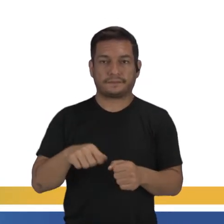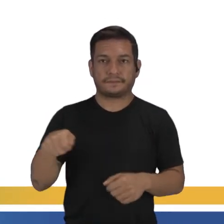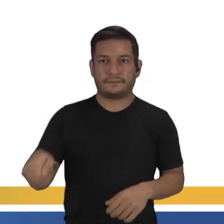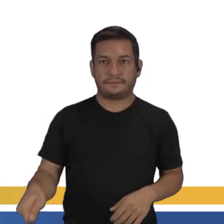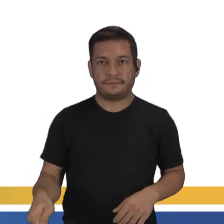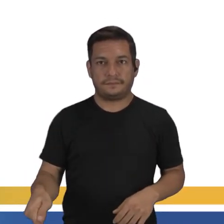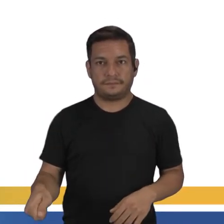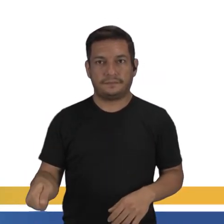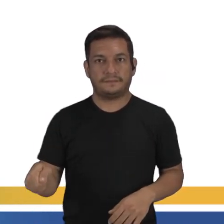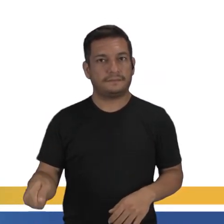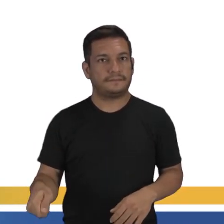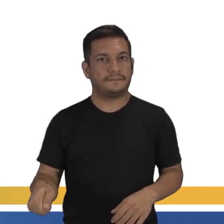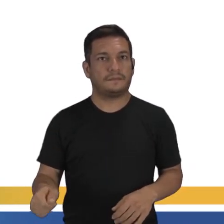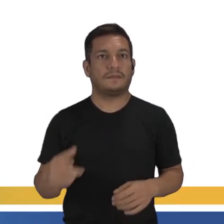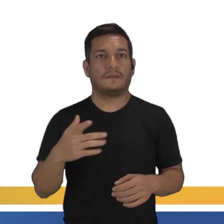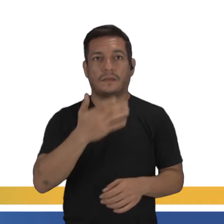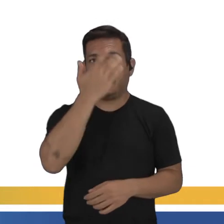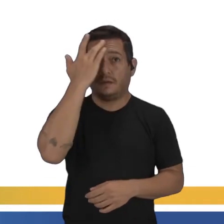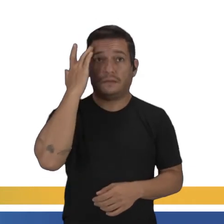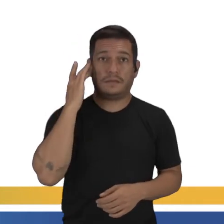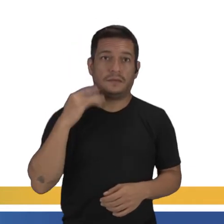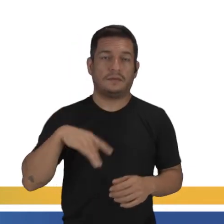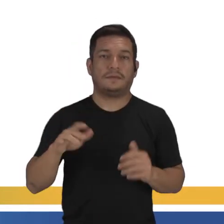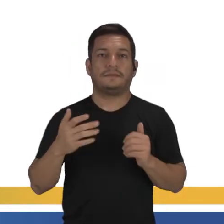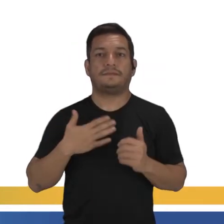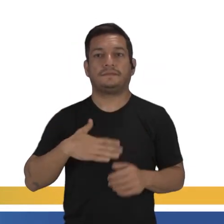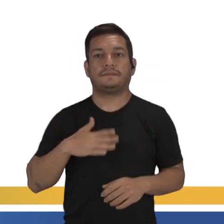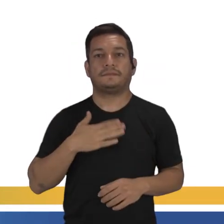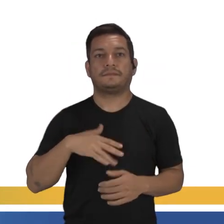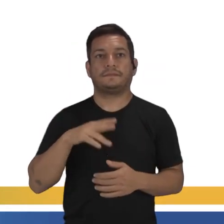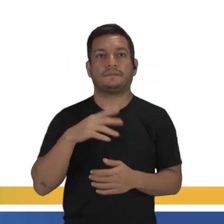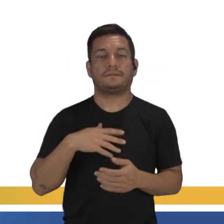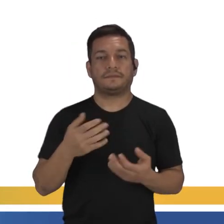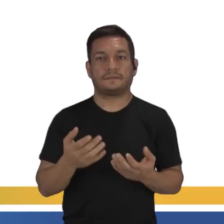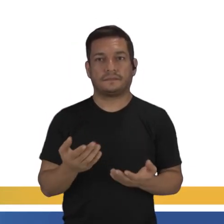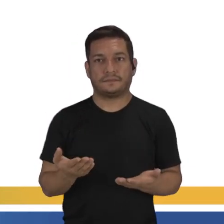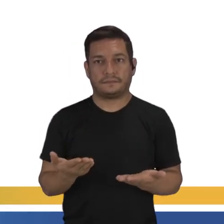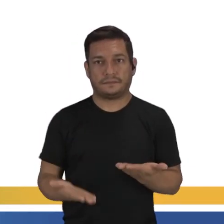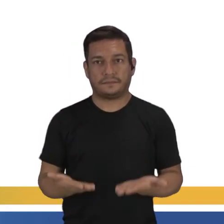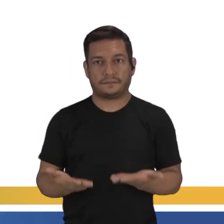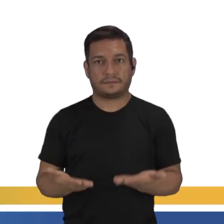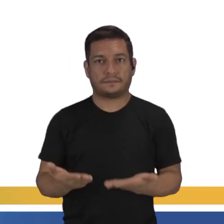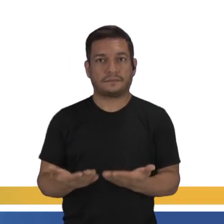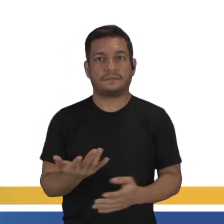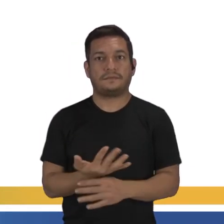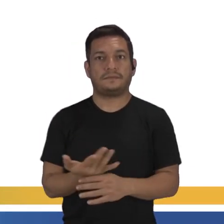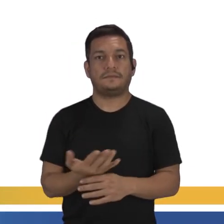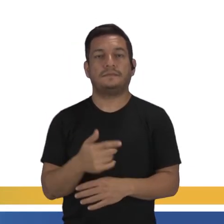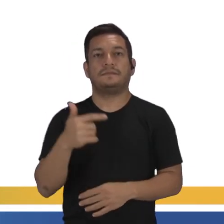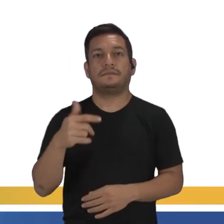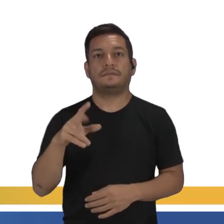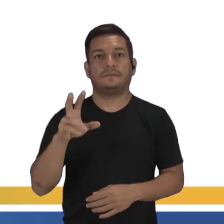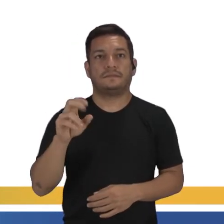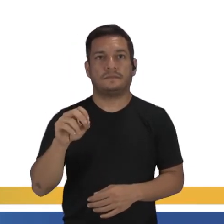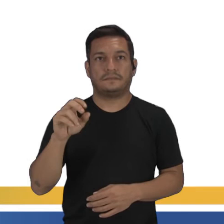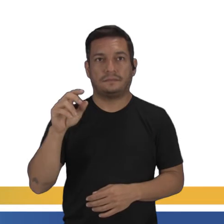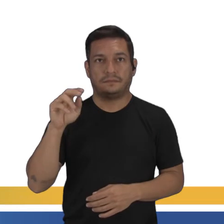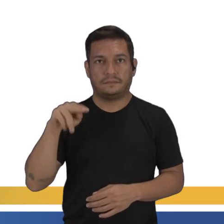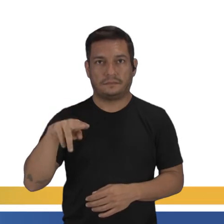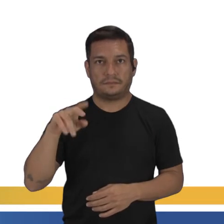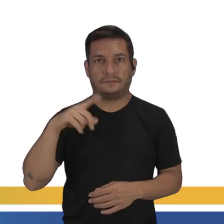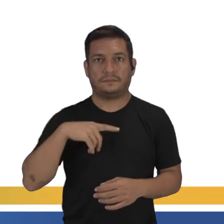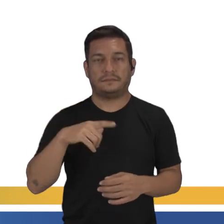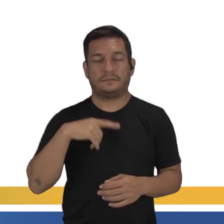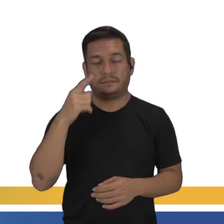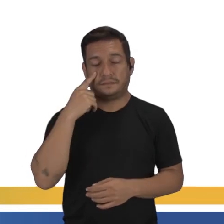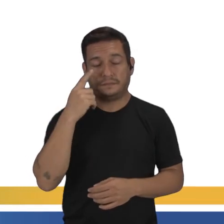bengala. Com a pessoa em repouso, a leitura da balança é de 650 newtons. Considere a aceleração